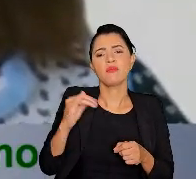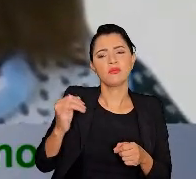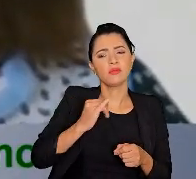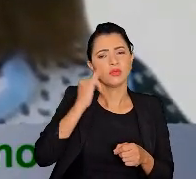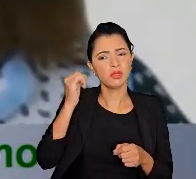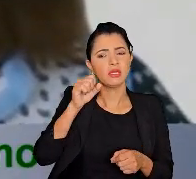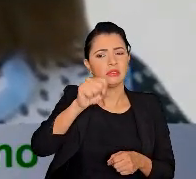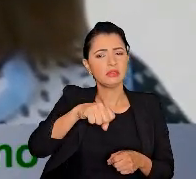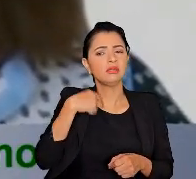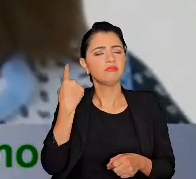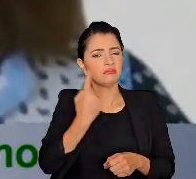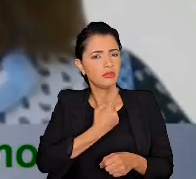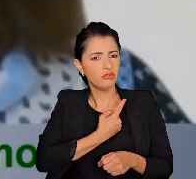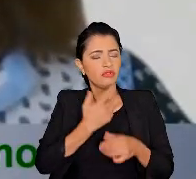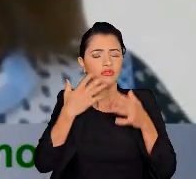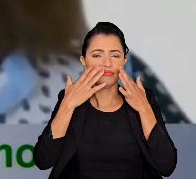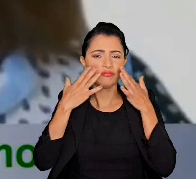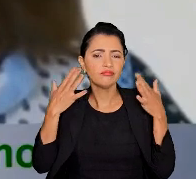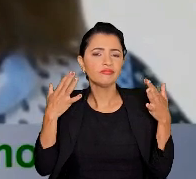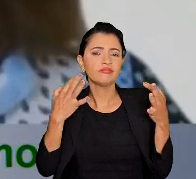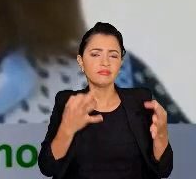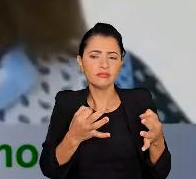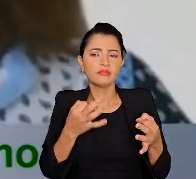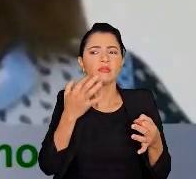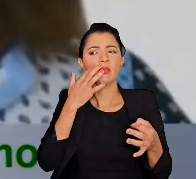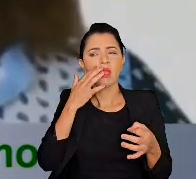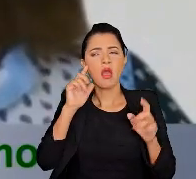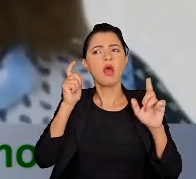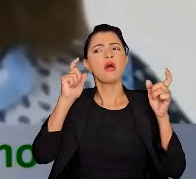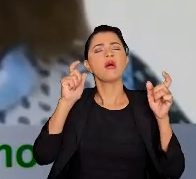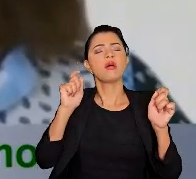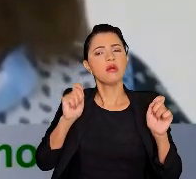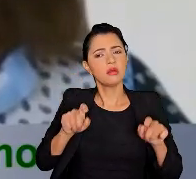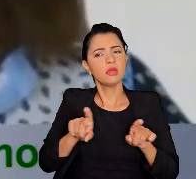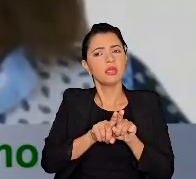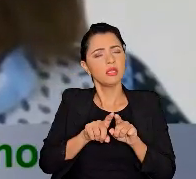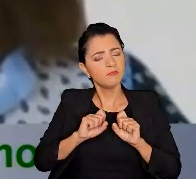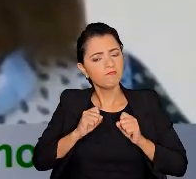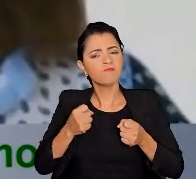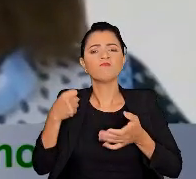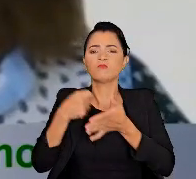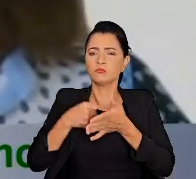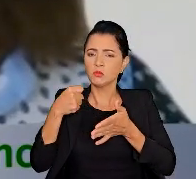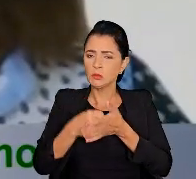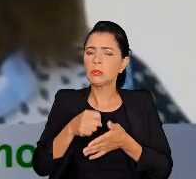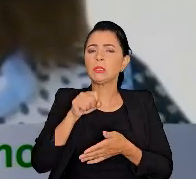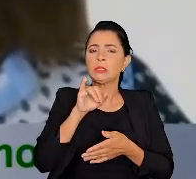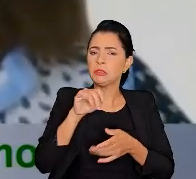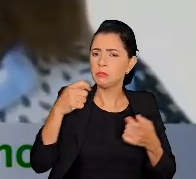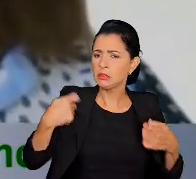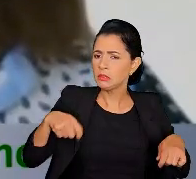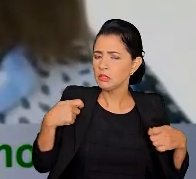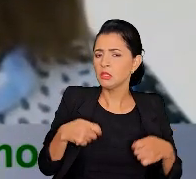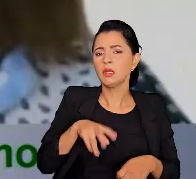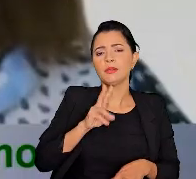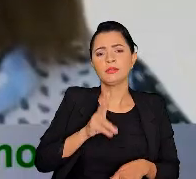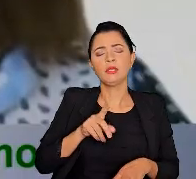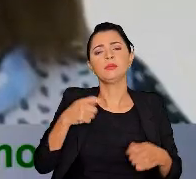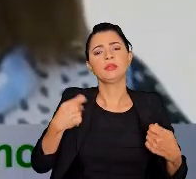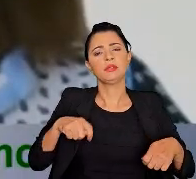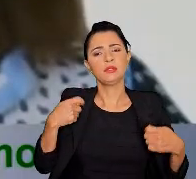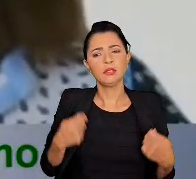que estejamos todos atentos, vigilantes e em luta, quando necessário, e sempre o é, para